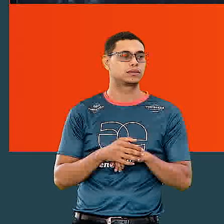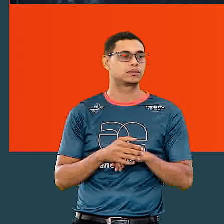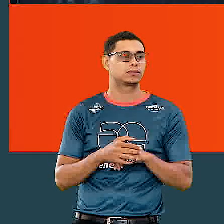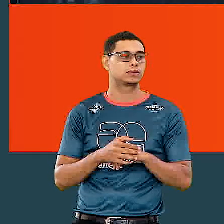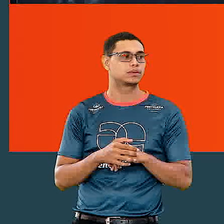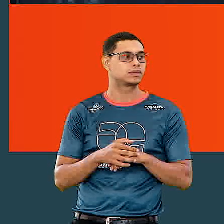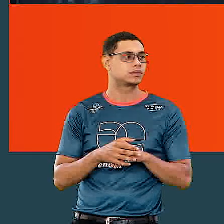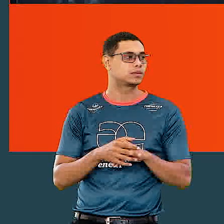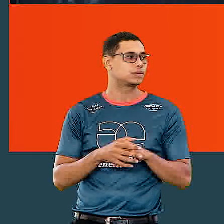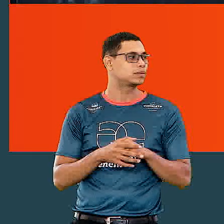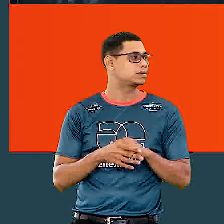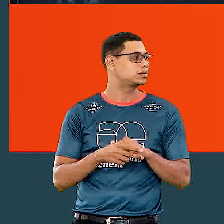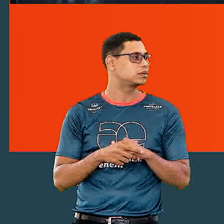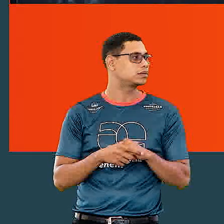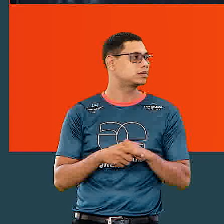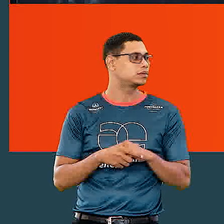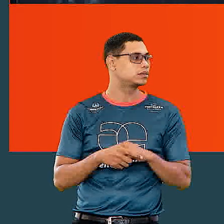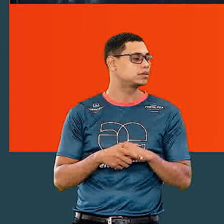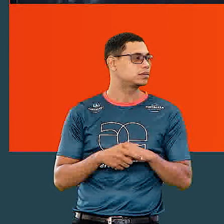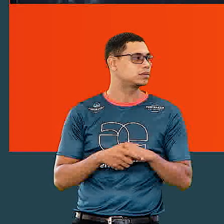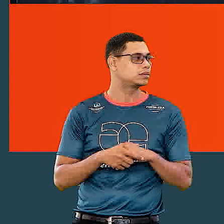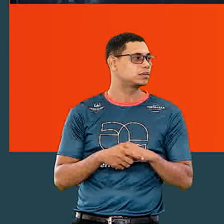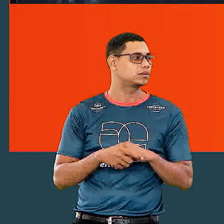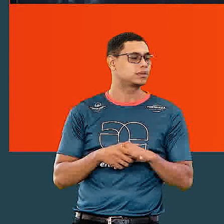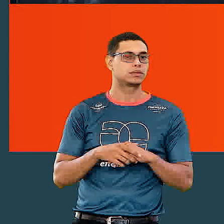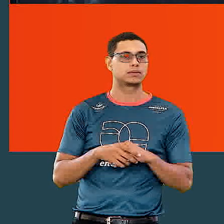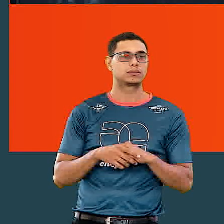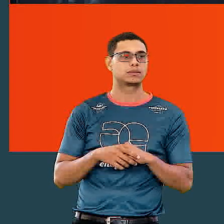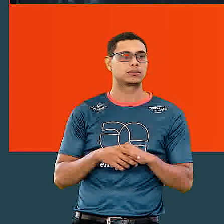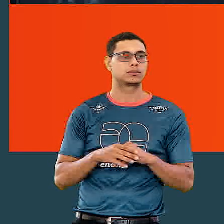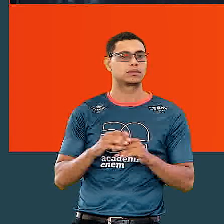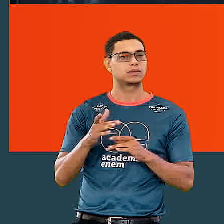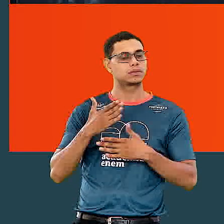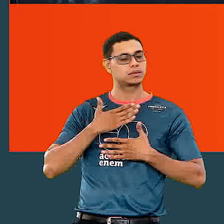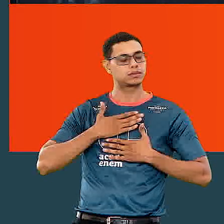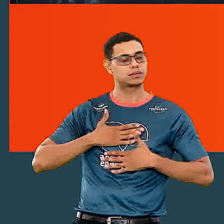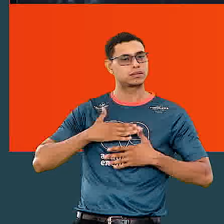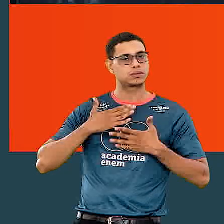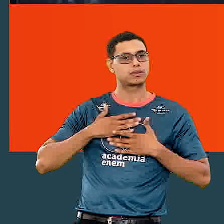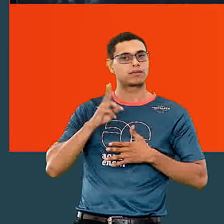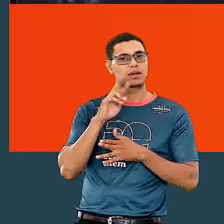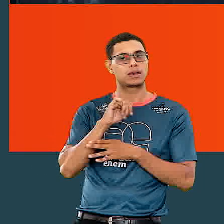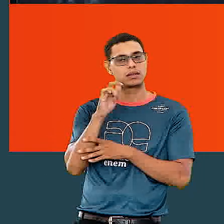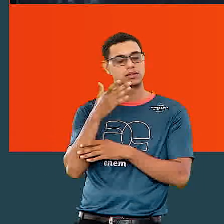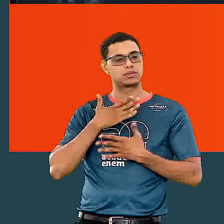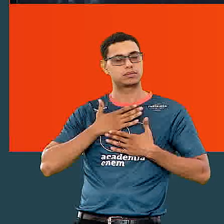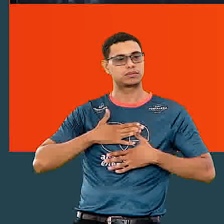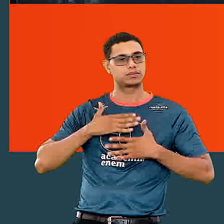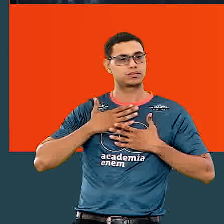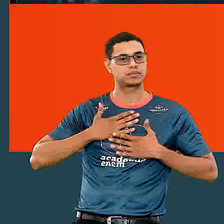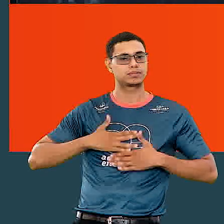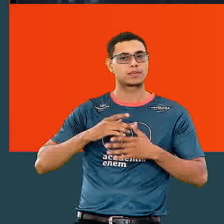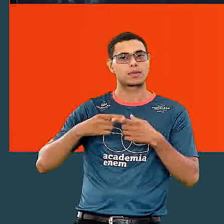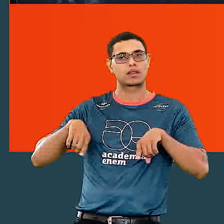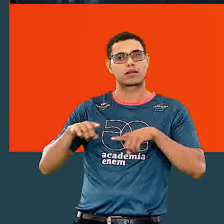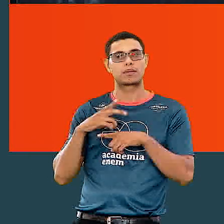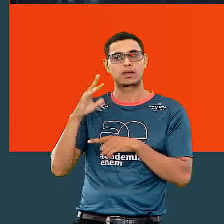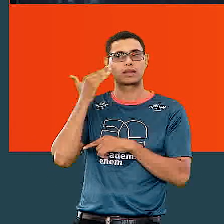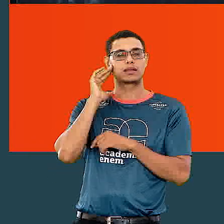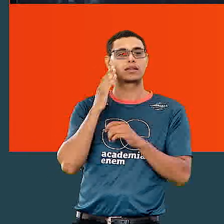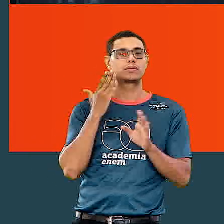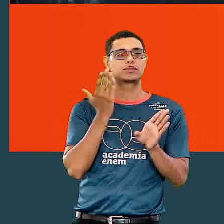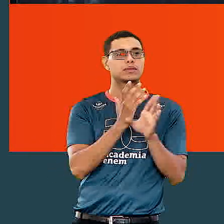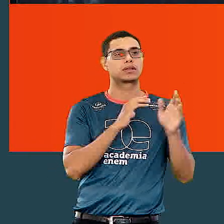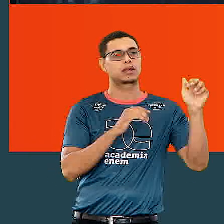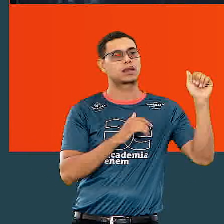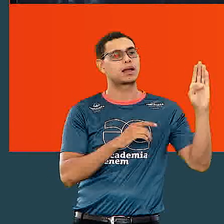A e vou pular para a próxima questão. Calma, amore. Para que essa pressa, meu coração? Vamos lá para B, só para poder entender o que ela está errada. O que